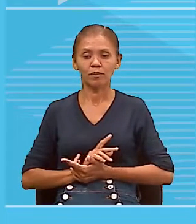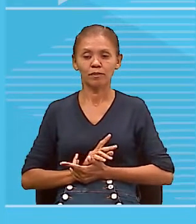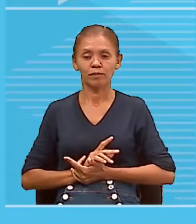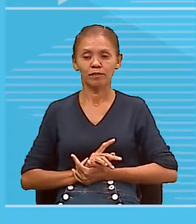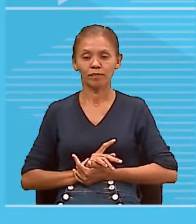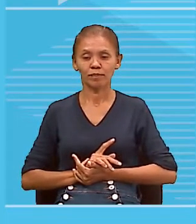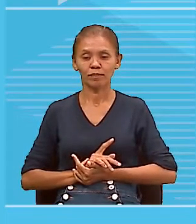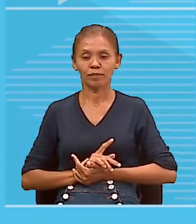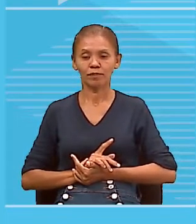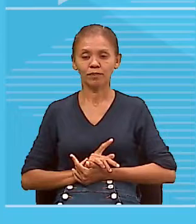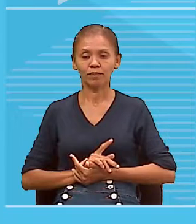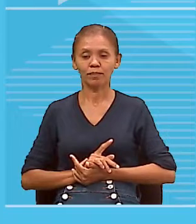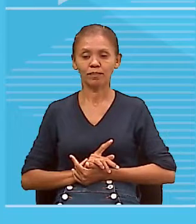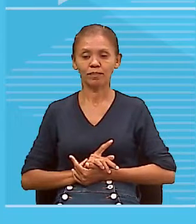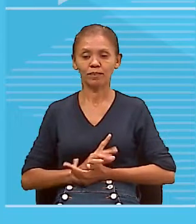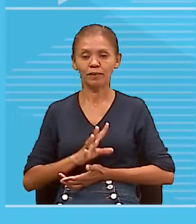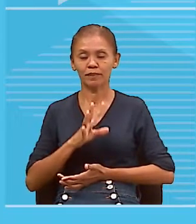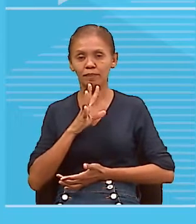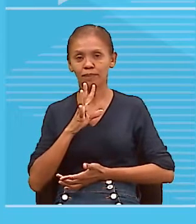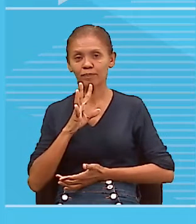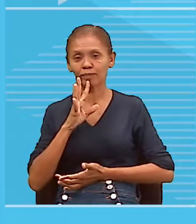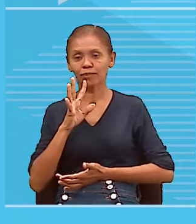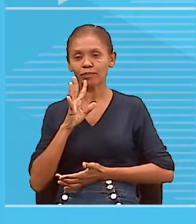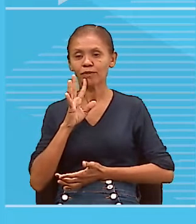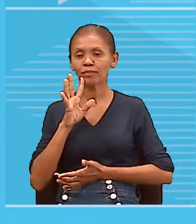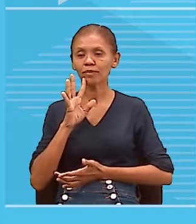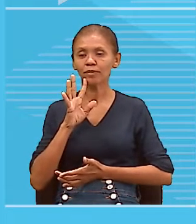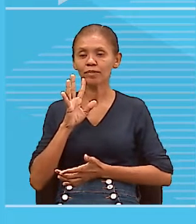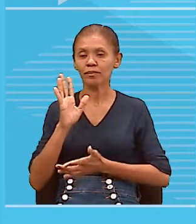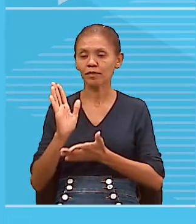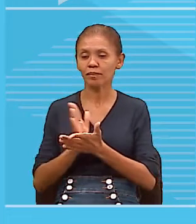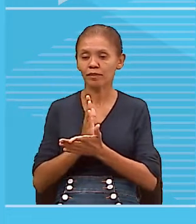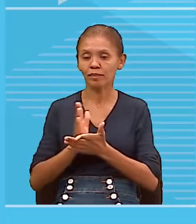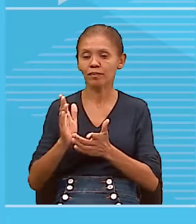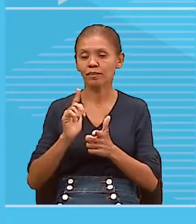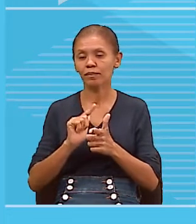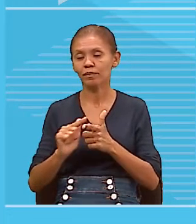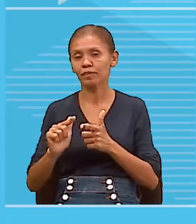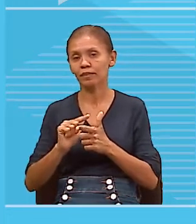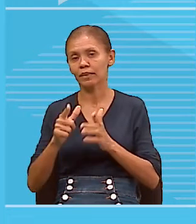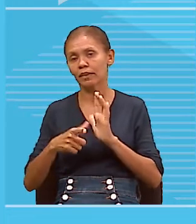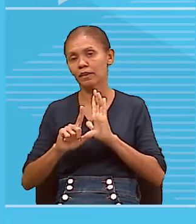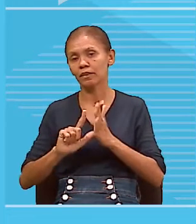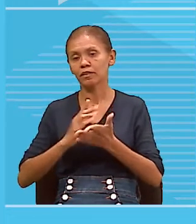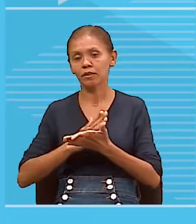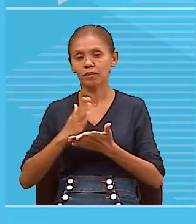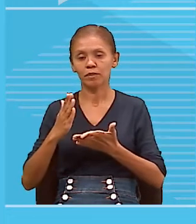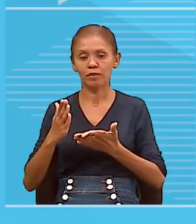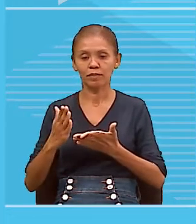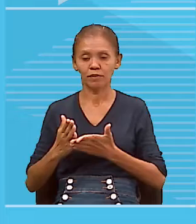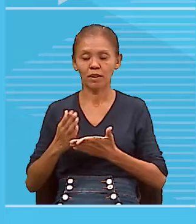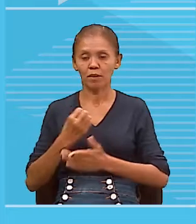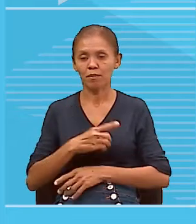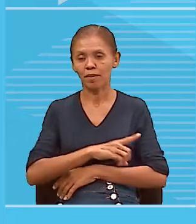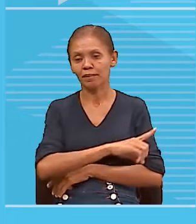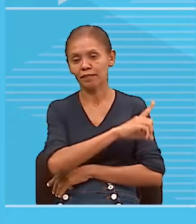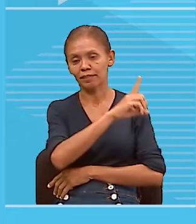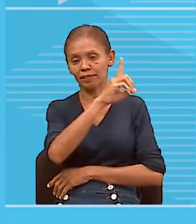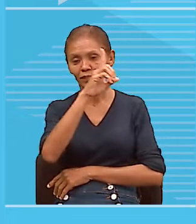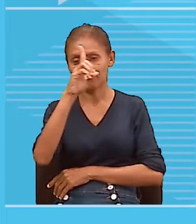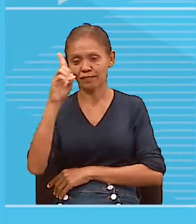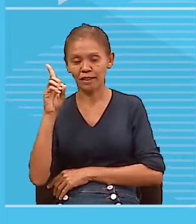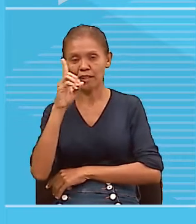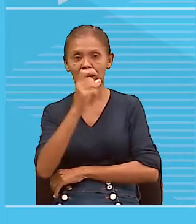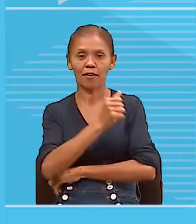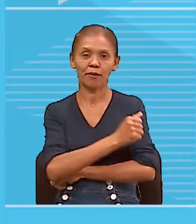que já se conhece dentro dessas situações Tá certo então antes da gente começar eu já vou dar meu bom dia aqui para